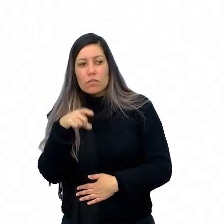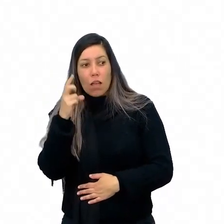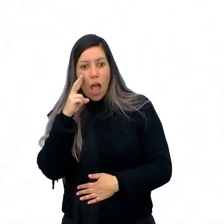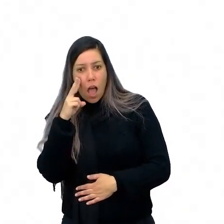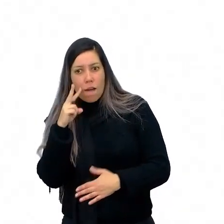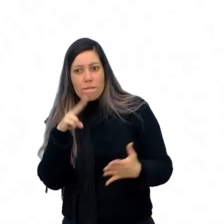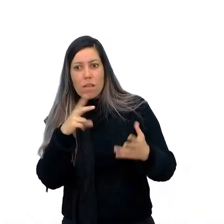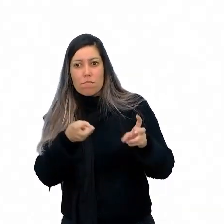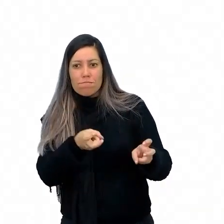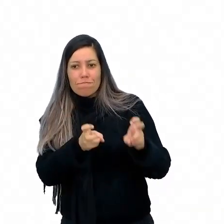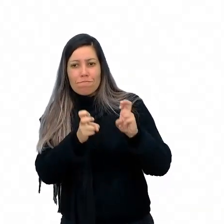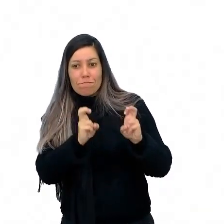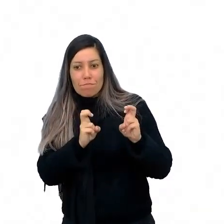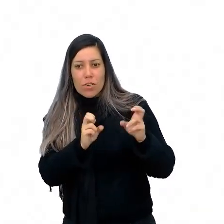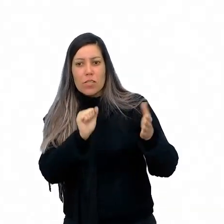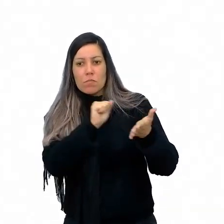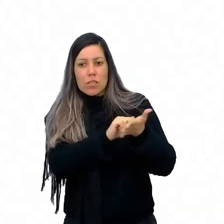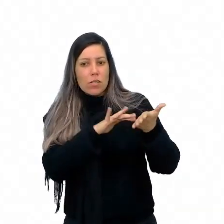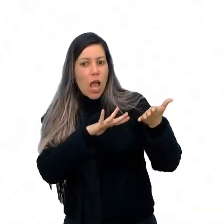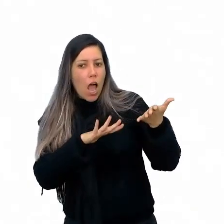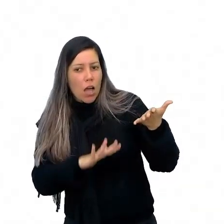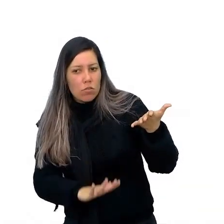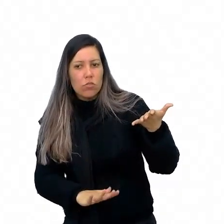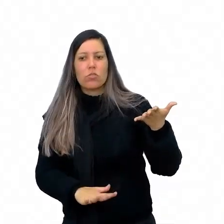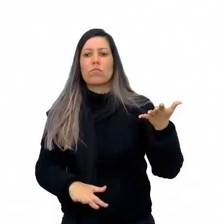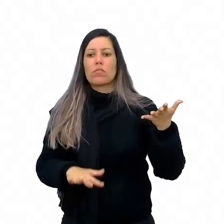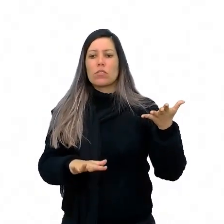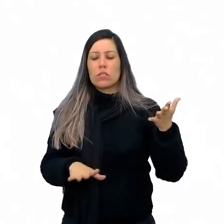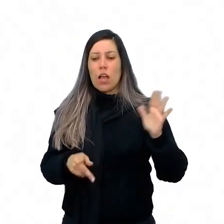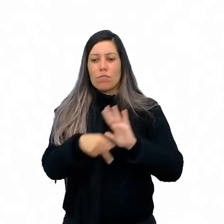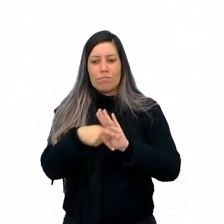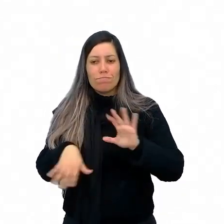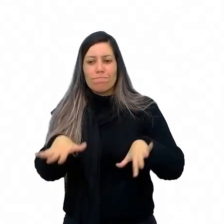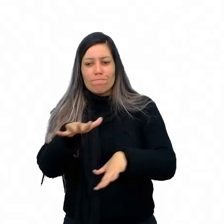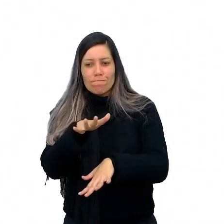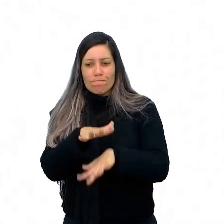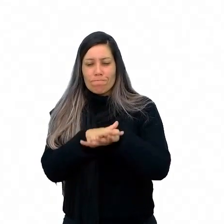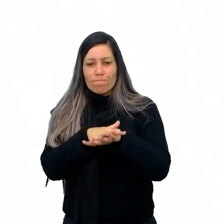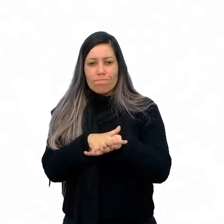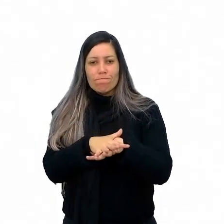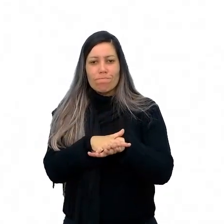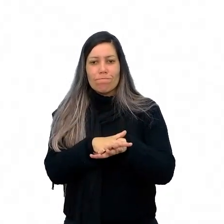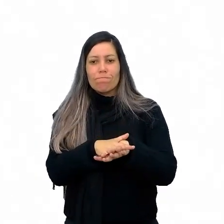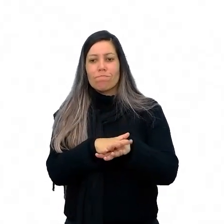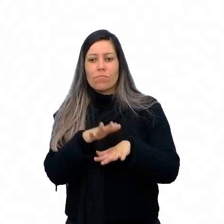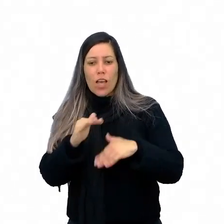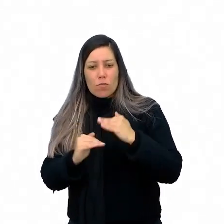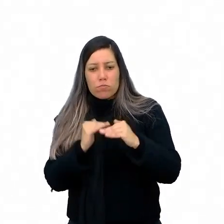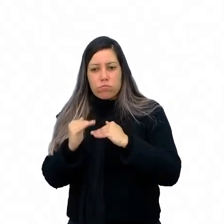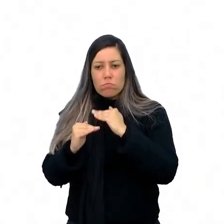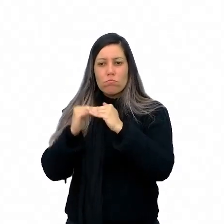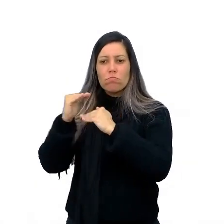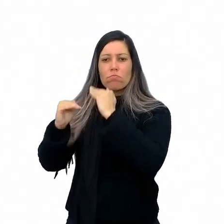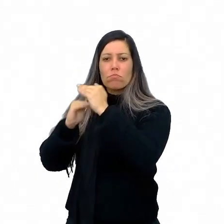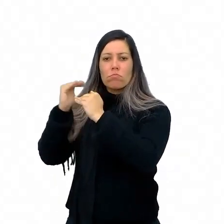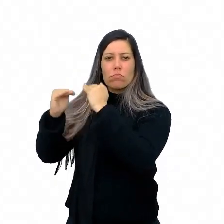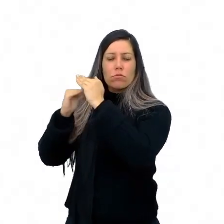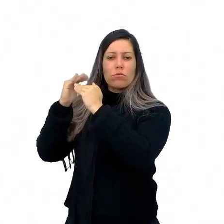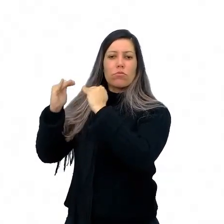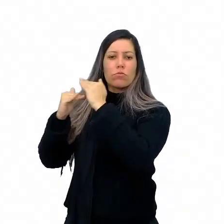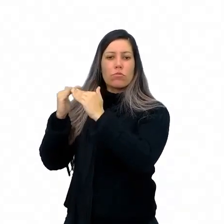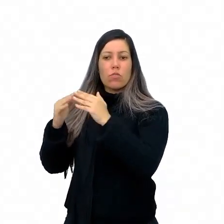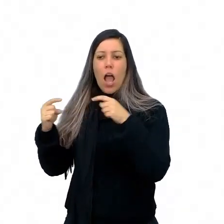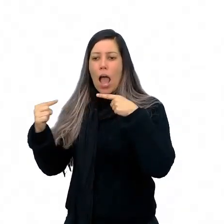sequências de atividades os conteúdos matemáticos, os objetos matemáticos a serem desenvolvidos, relacionar a